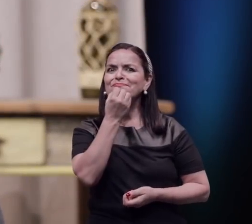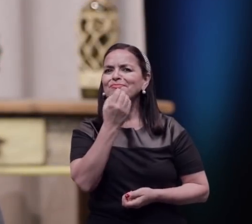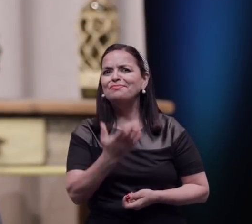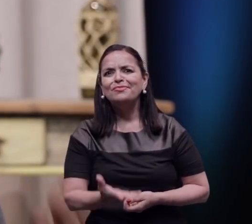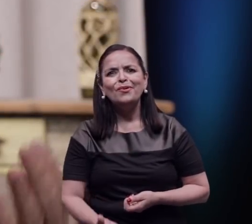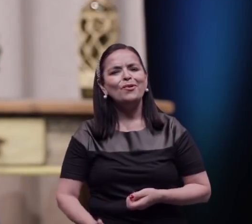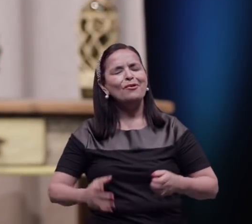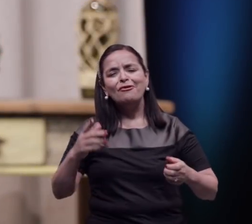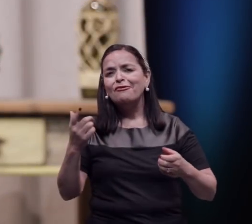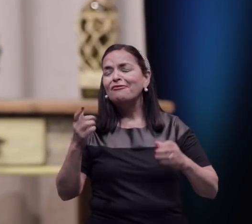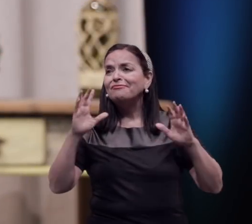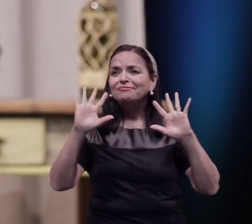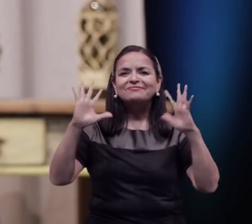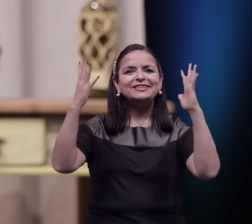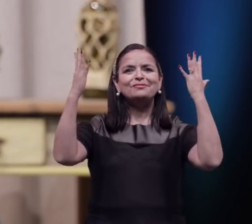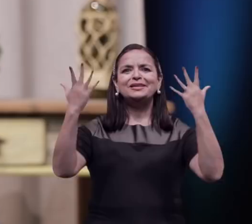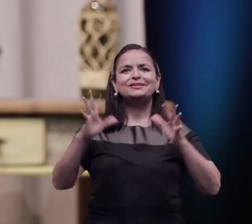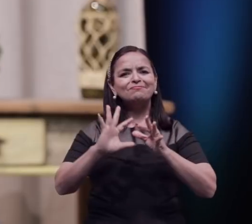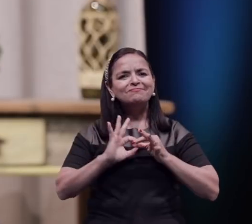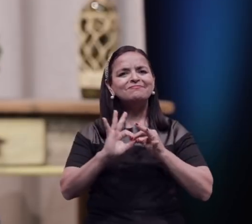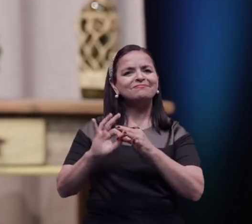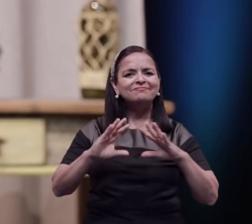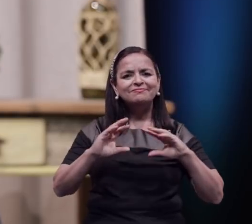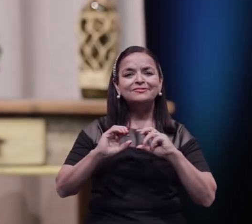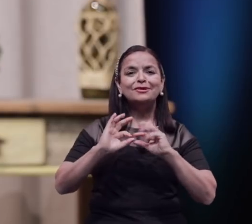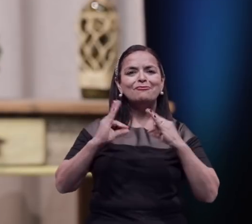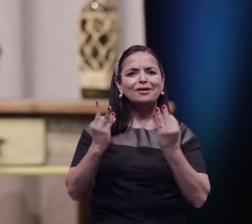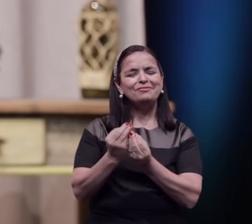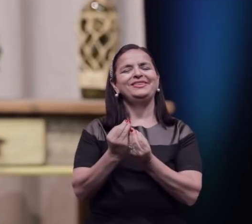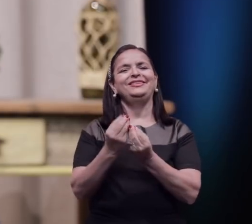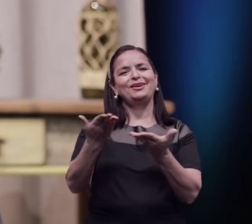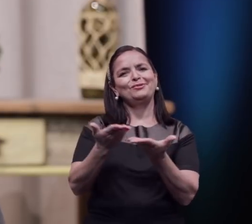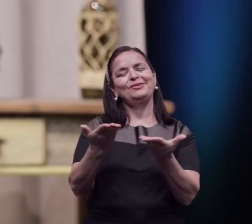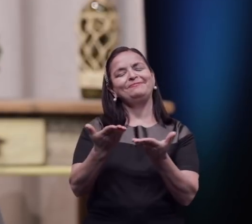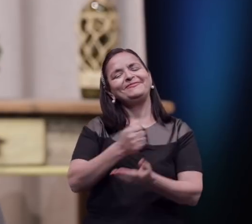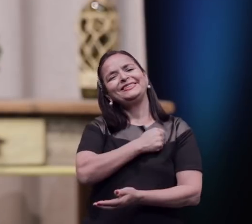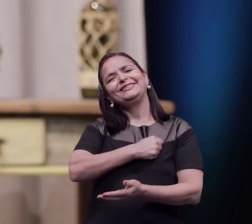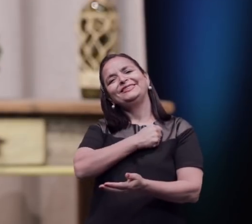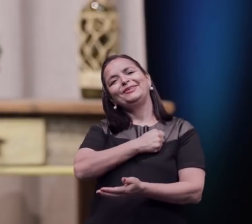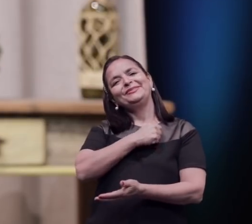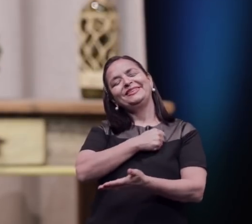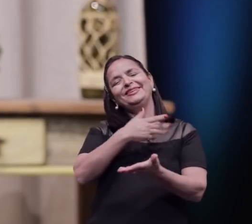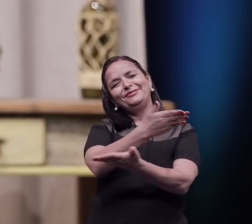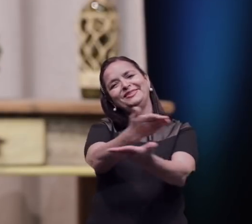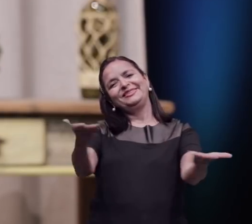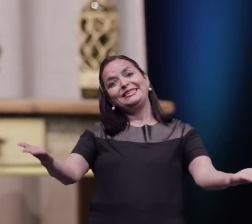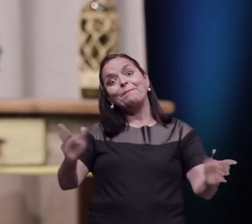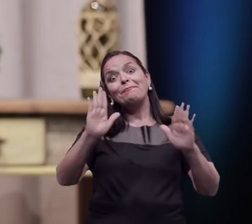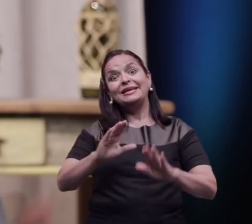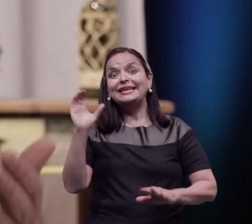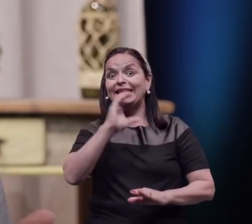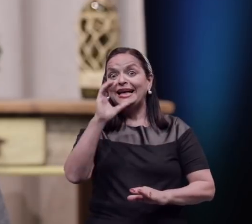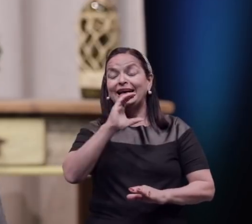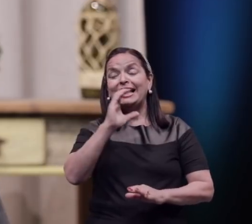Que bom vivermos esse tempo de celebração como família, não é verdade? A saudade é grande, mas